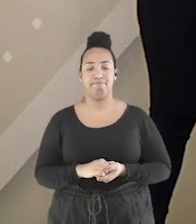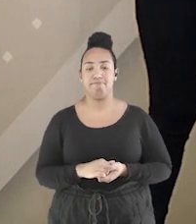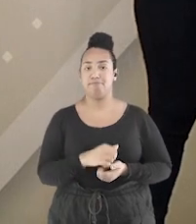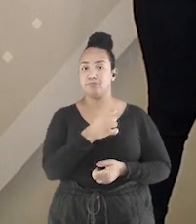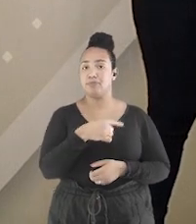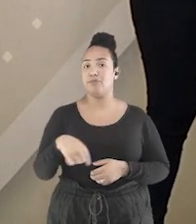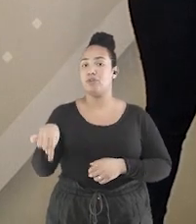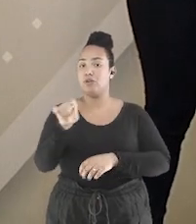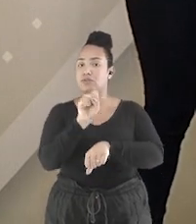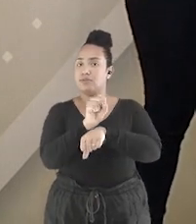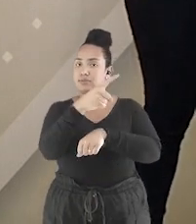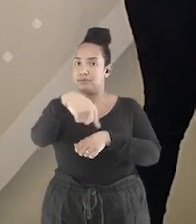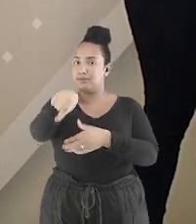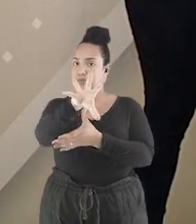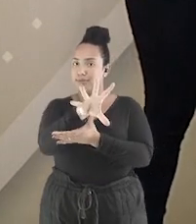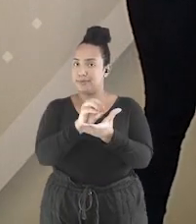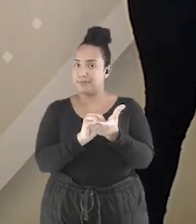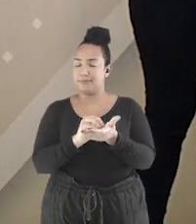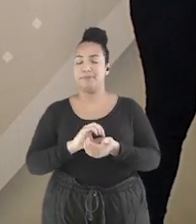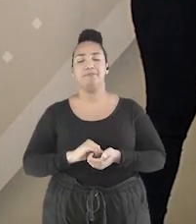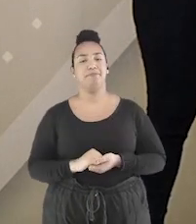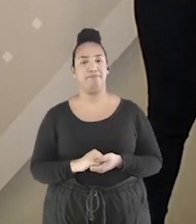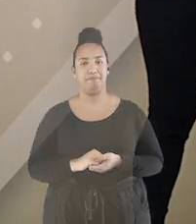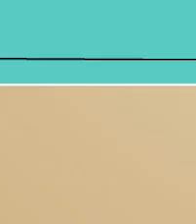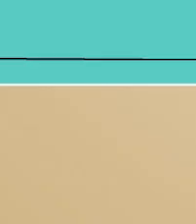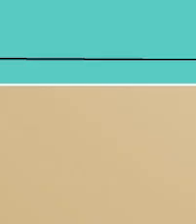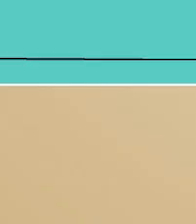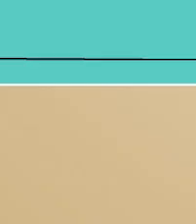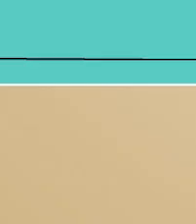27996610143. Nós vamos dar um tempinho para vocês copiarem.